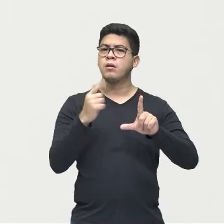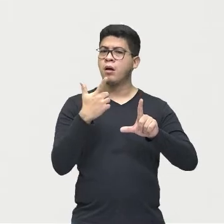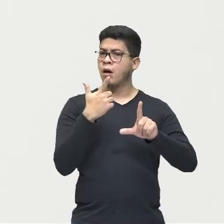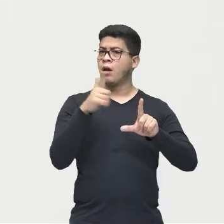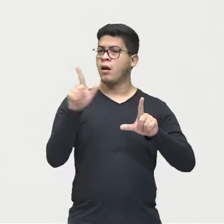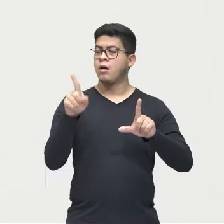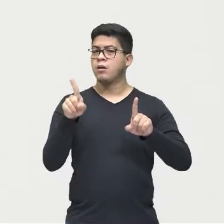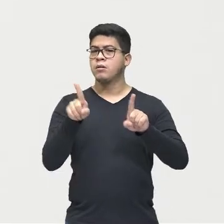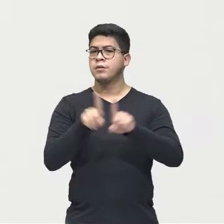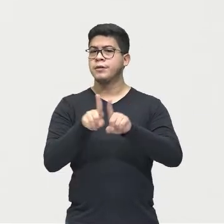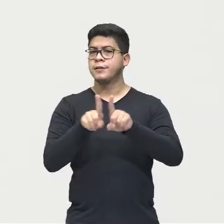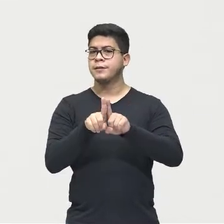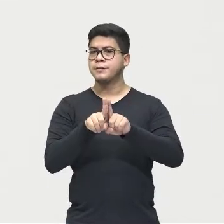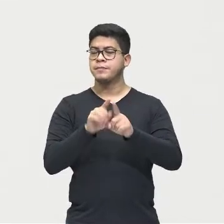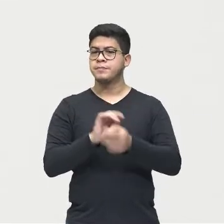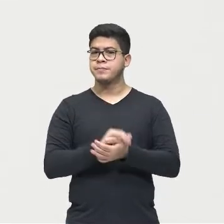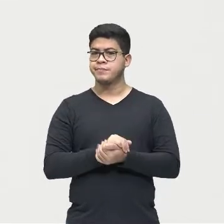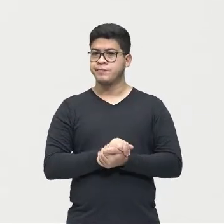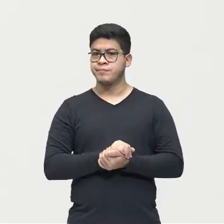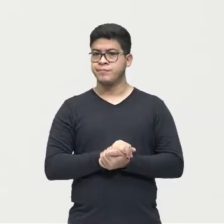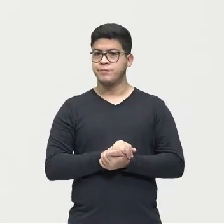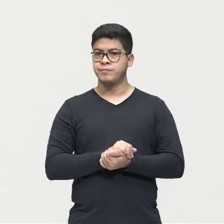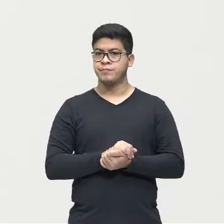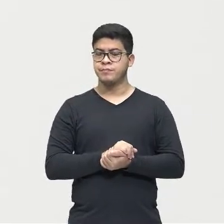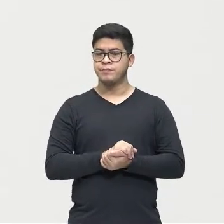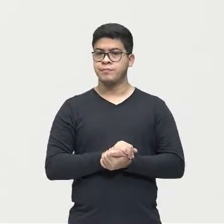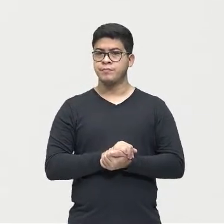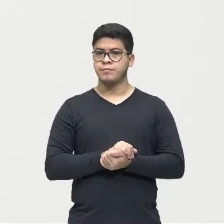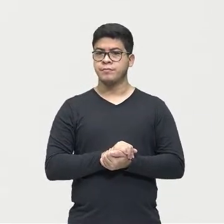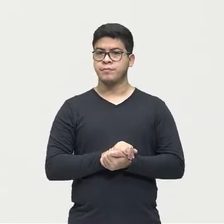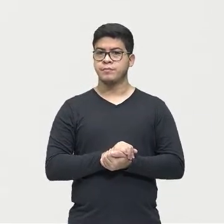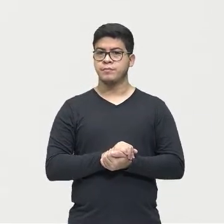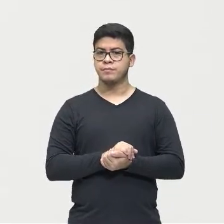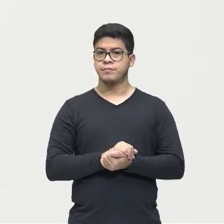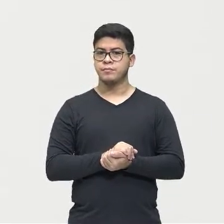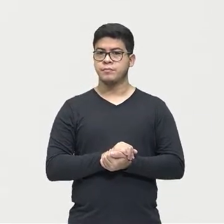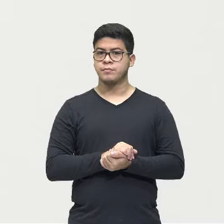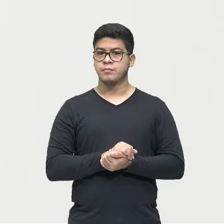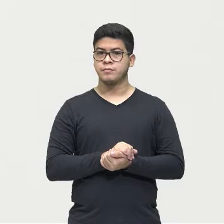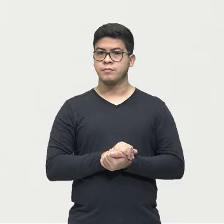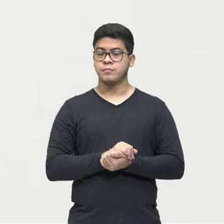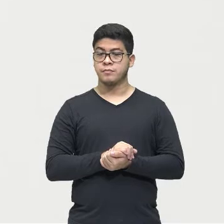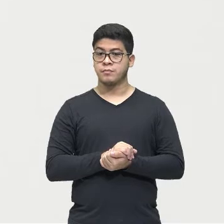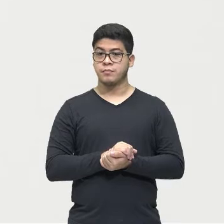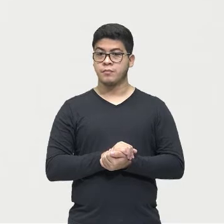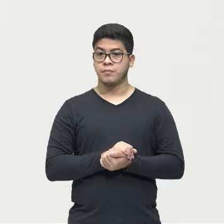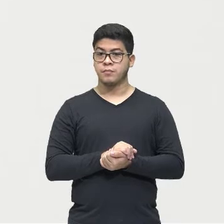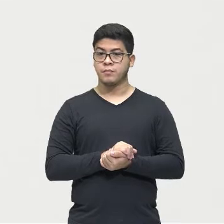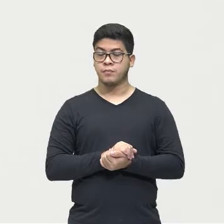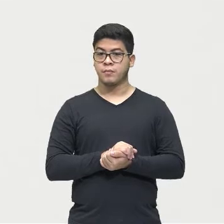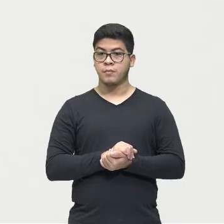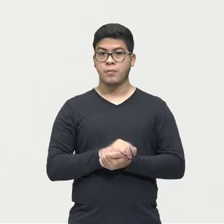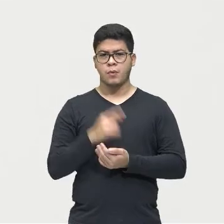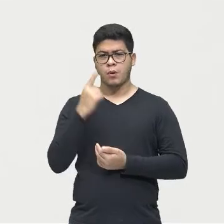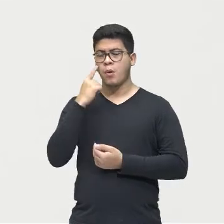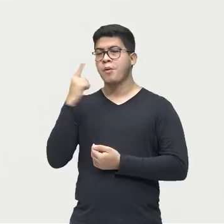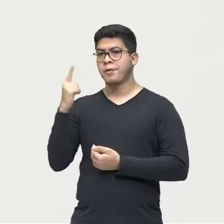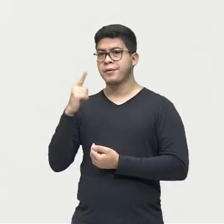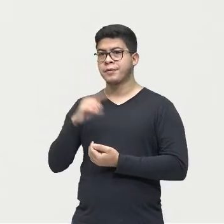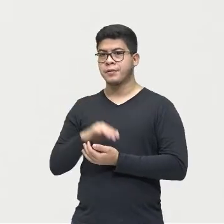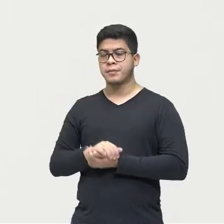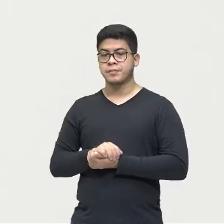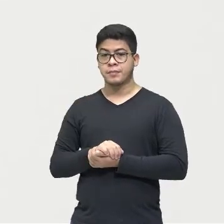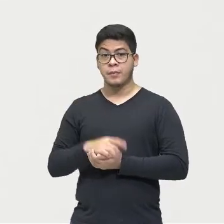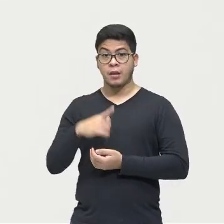são, né? Cadê? Que é o centro do sistema, que é esse daqui. Beleza. Lados